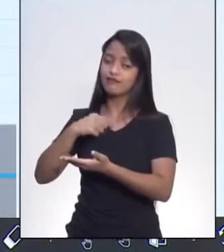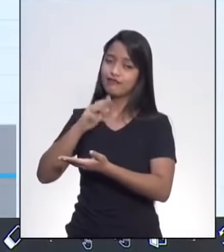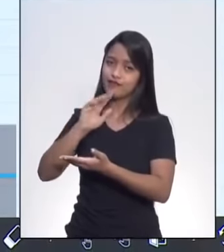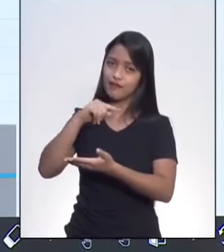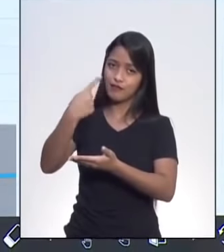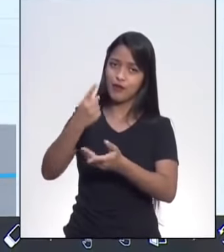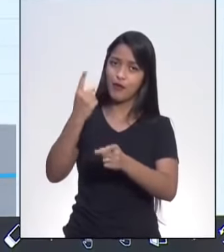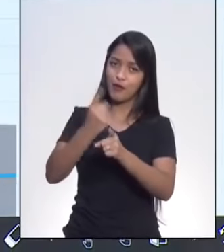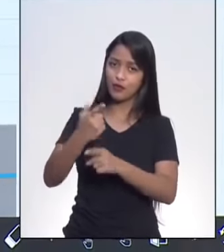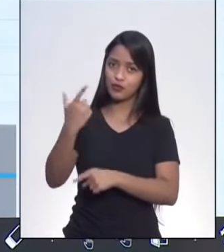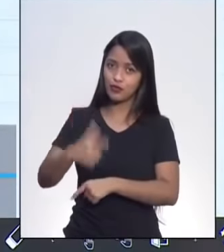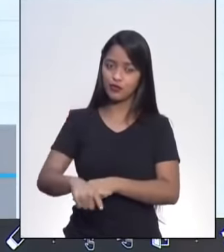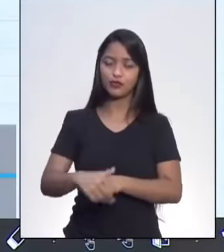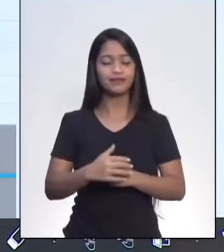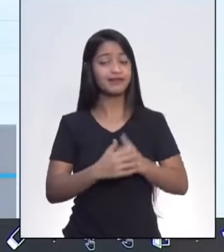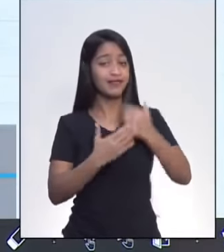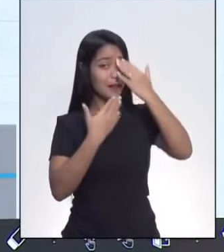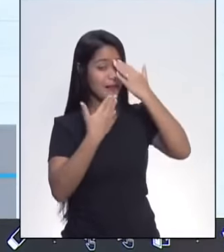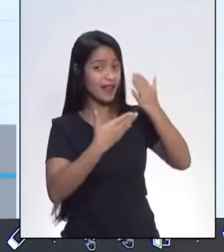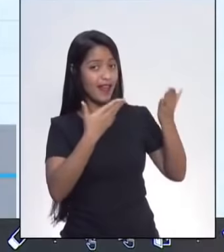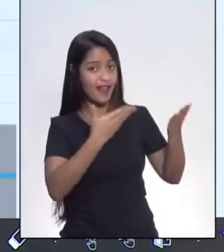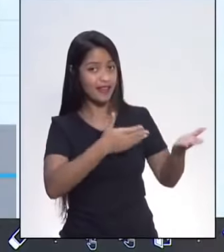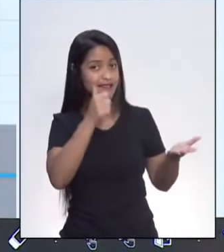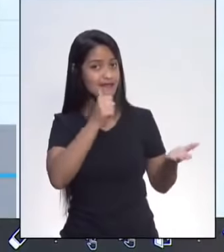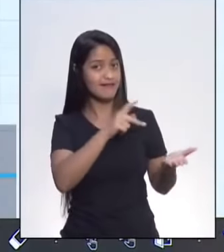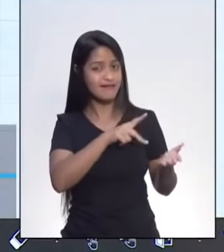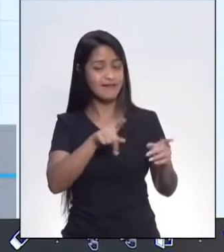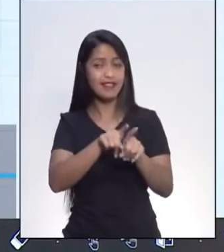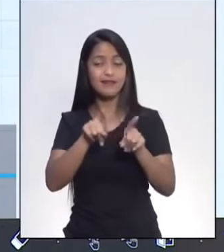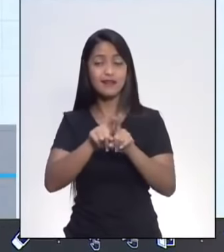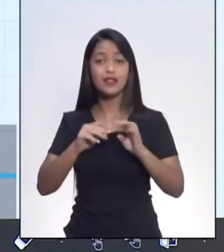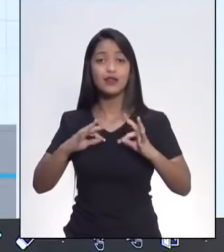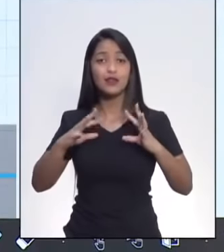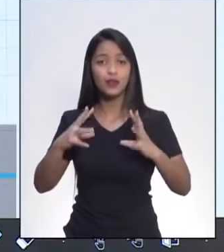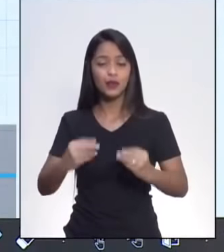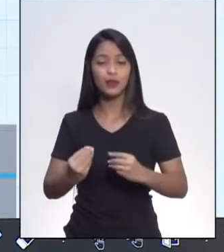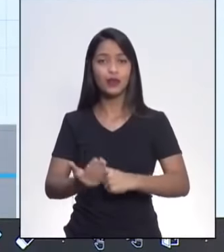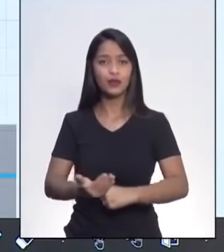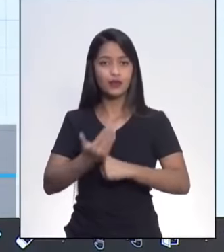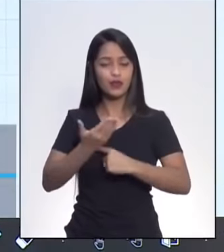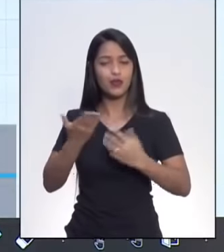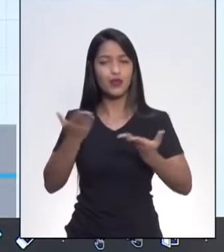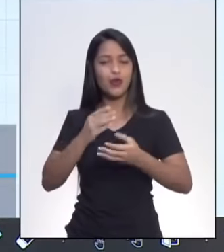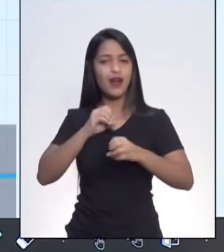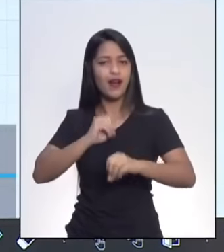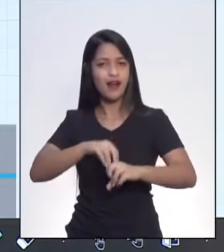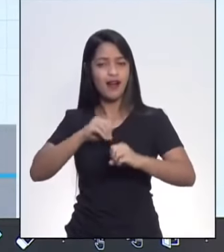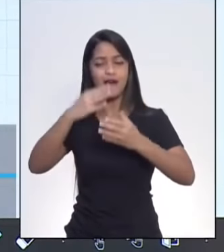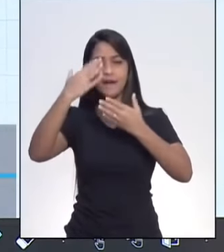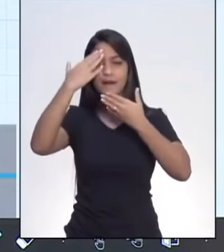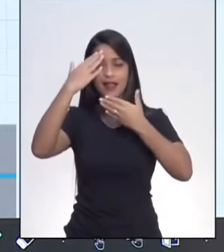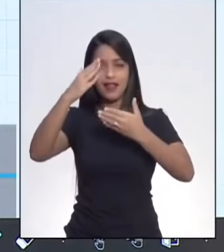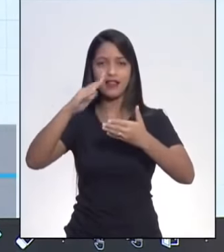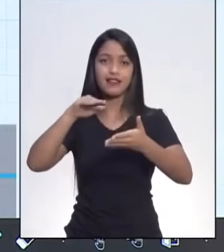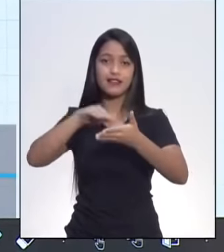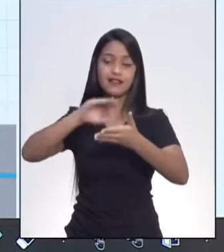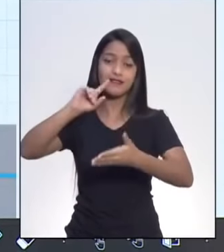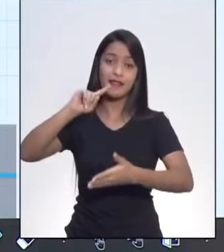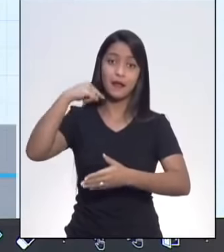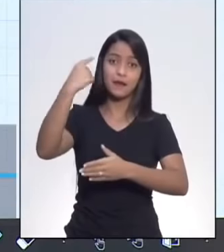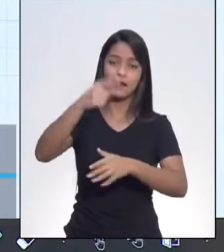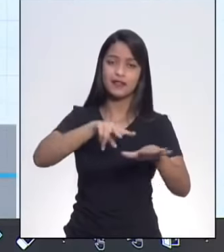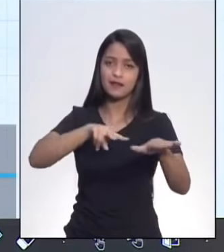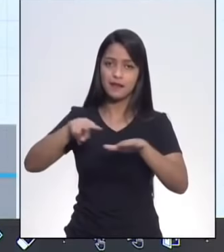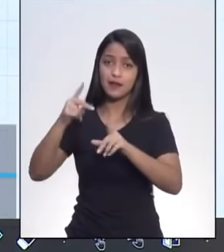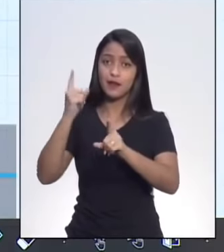Alessandra. Obrigado a você, a todos que nos apoiaram para a produção dessa aula. Tudo bem? Obrigado. Até a próxima. Semana